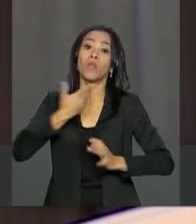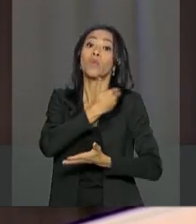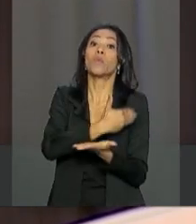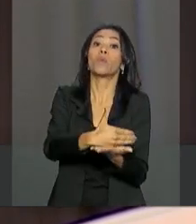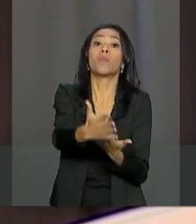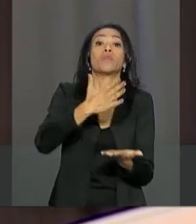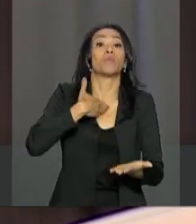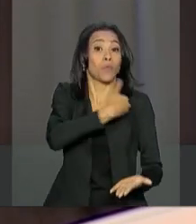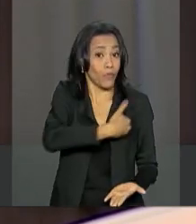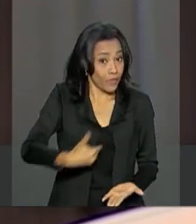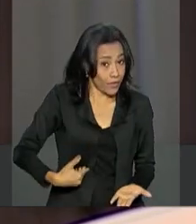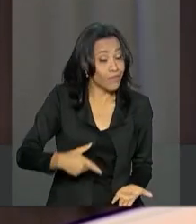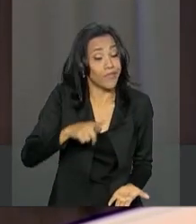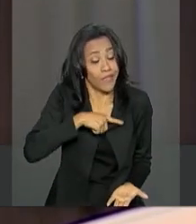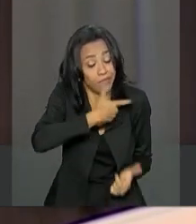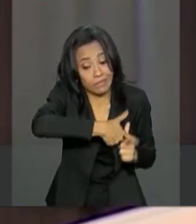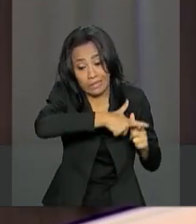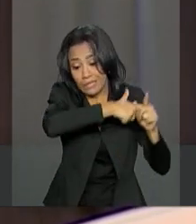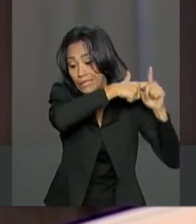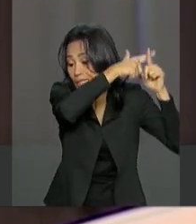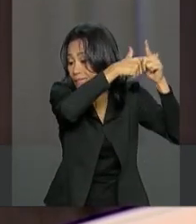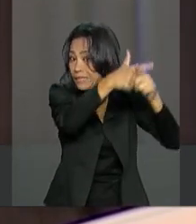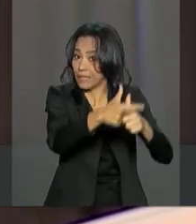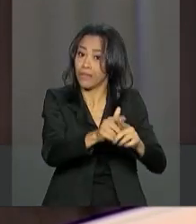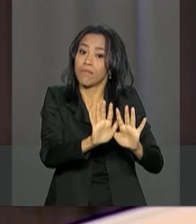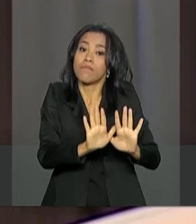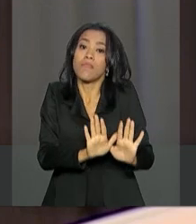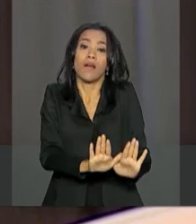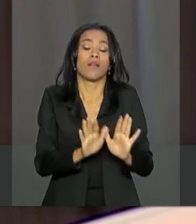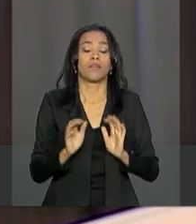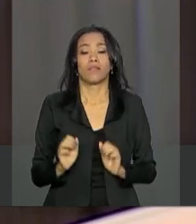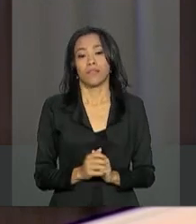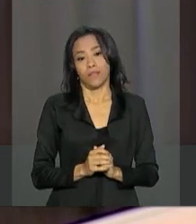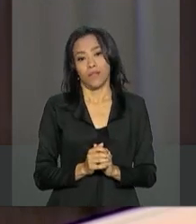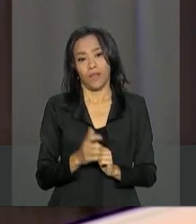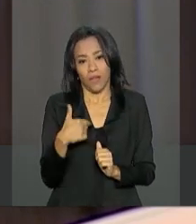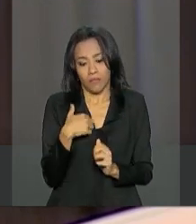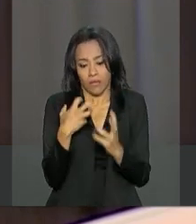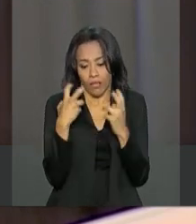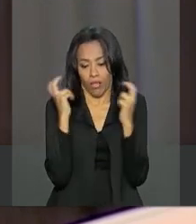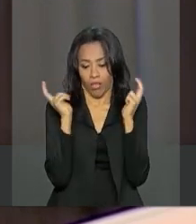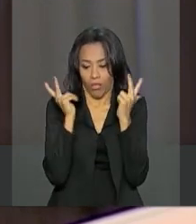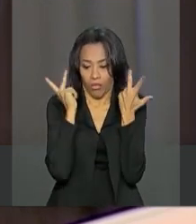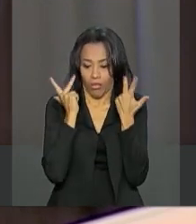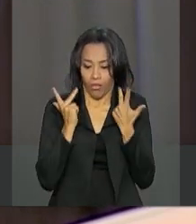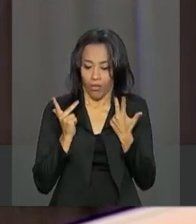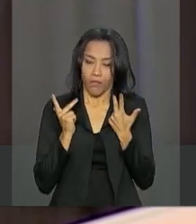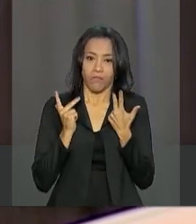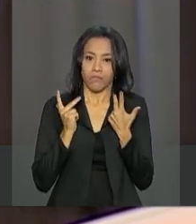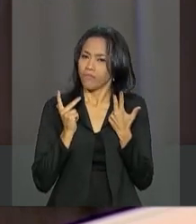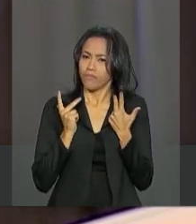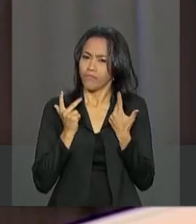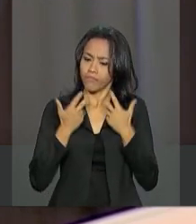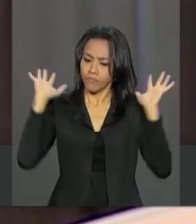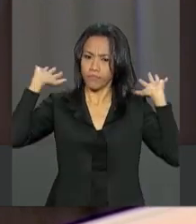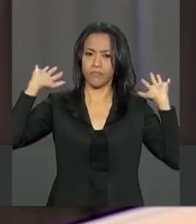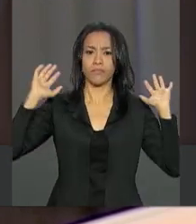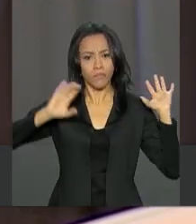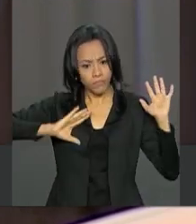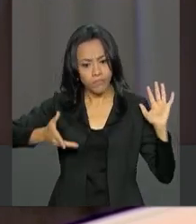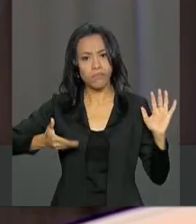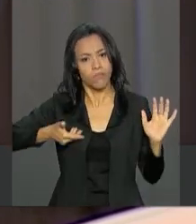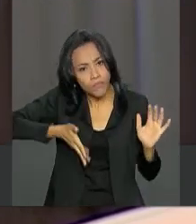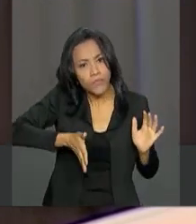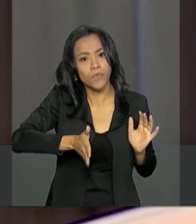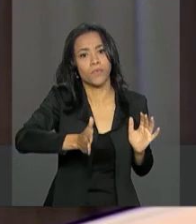governo. Mas nós não nos amofinamos com isso, nós fomos adiante. E fomos adiante, capazes